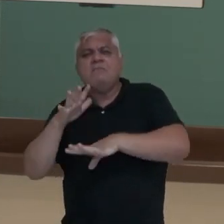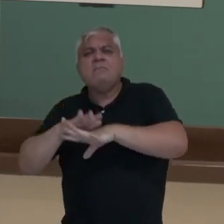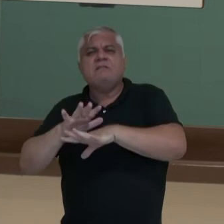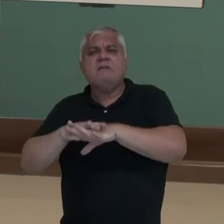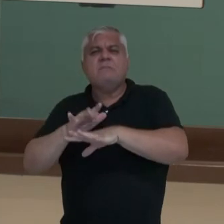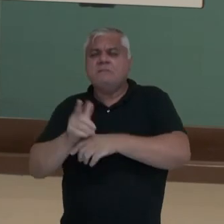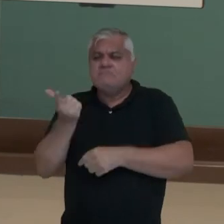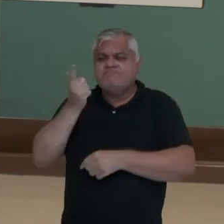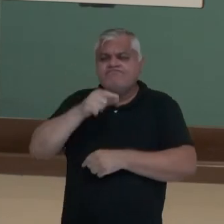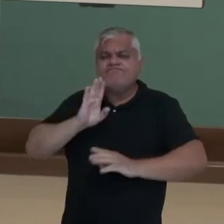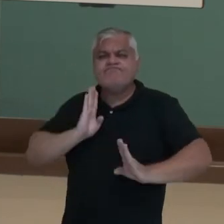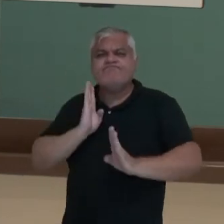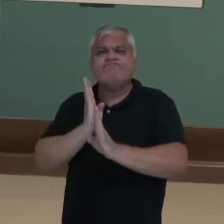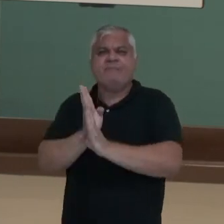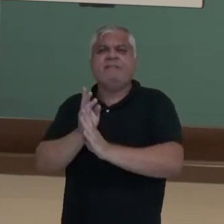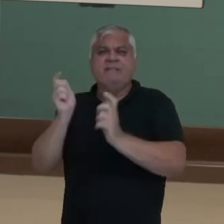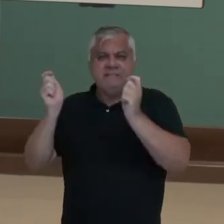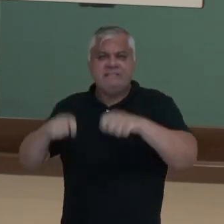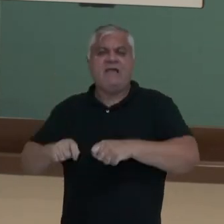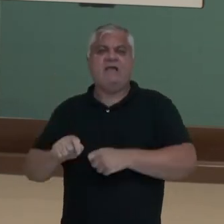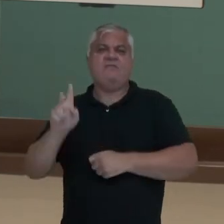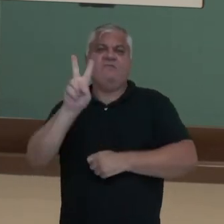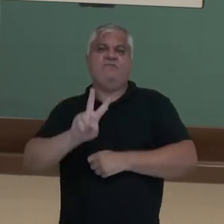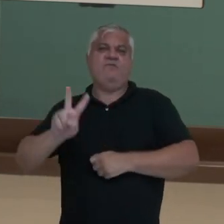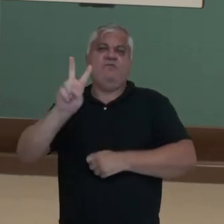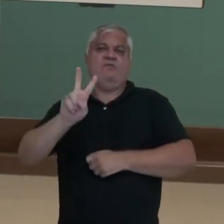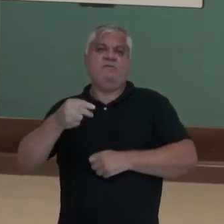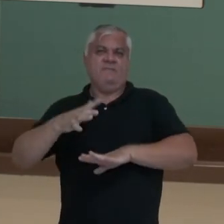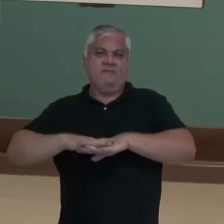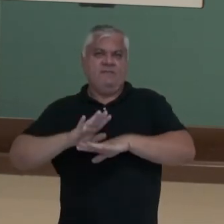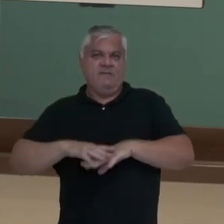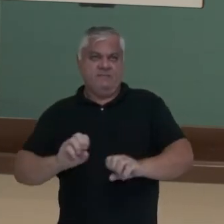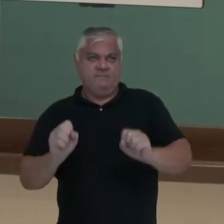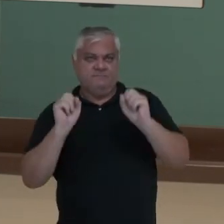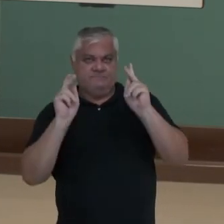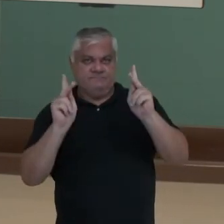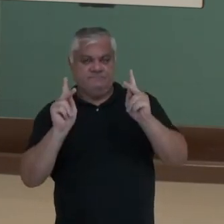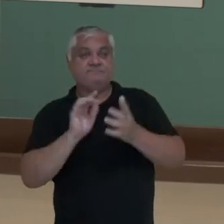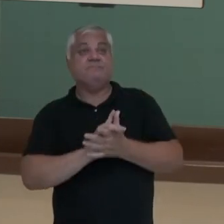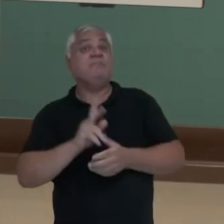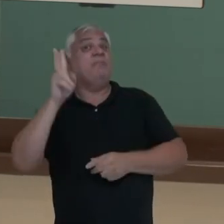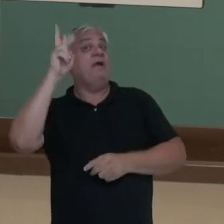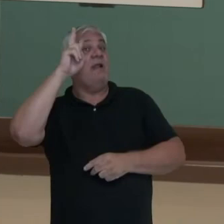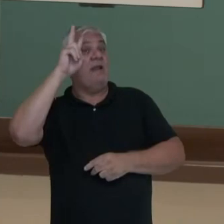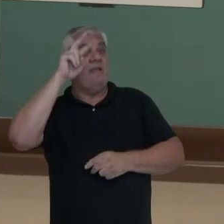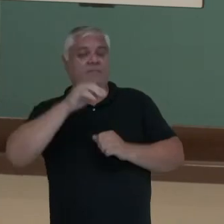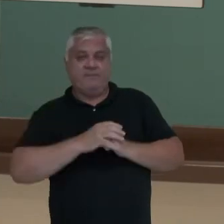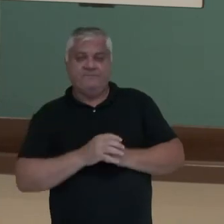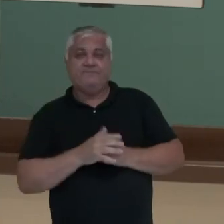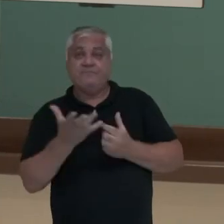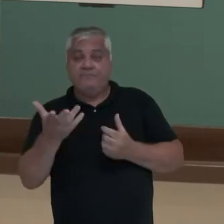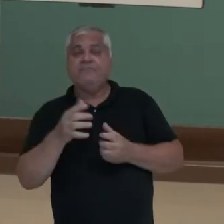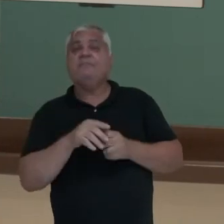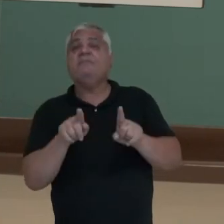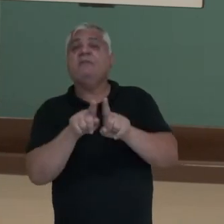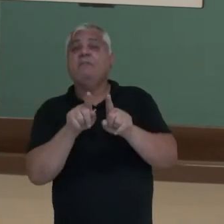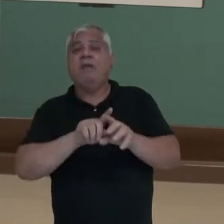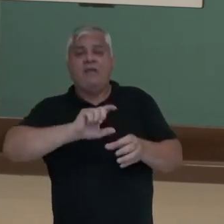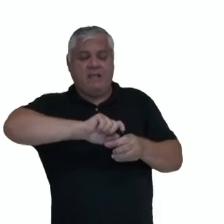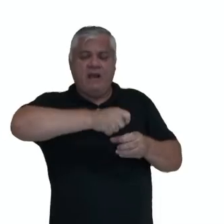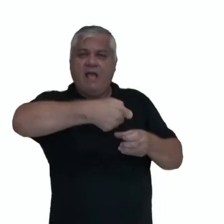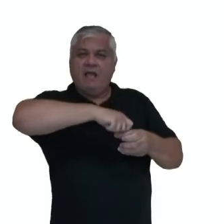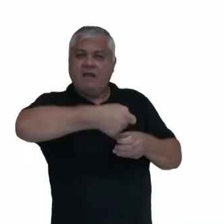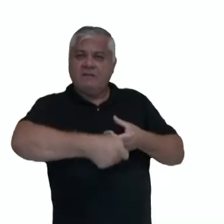modelo onde a gente possa aplicar os nossos conhecimentos. Tranquilo? Relembrando, ó, a situação real de uma